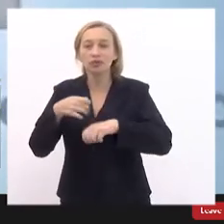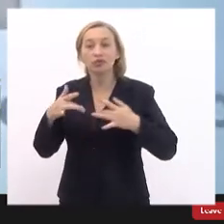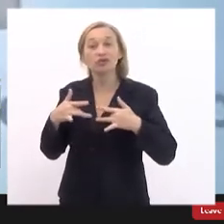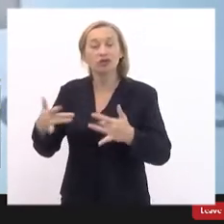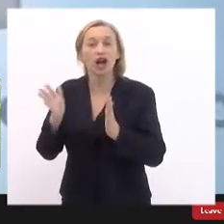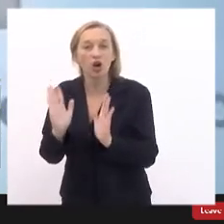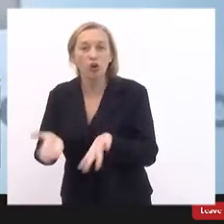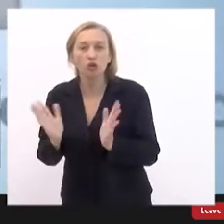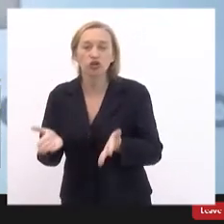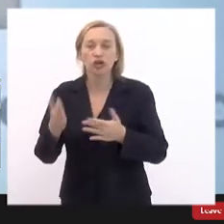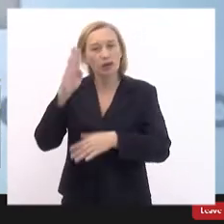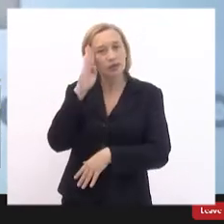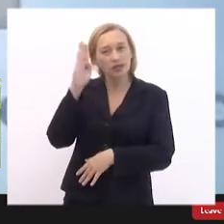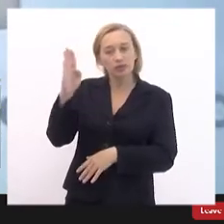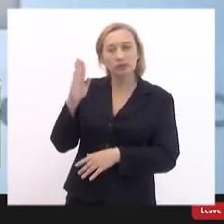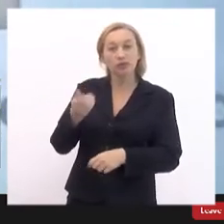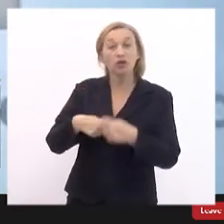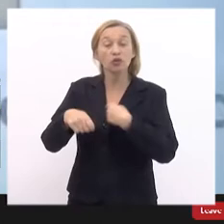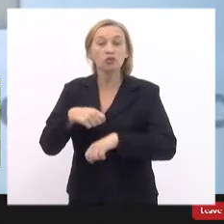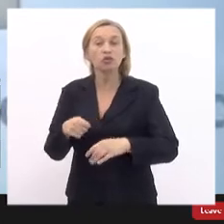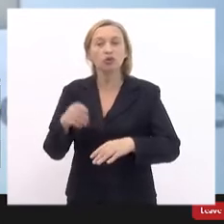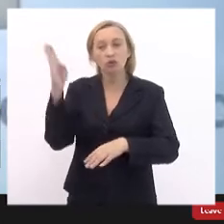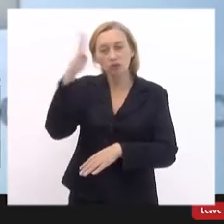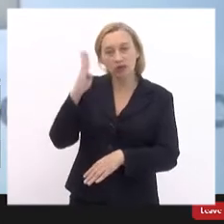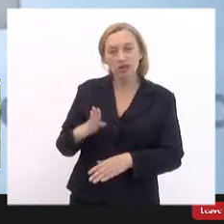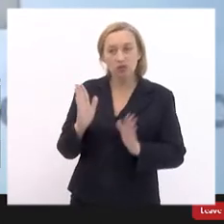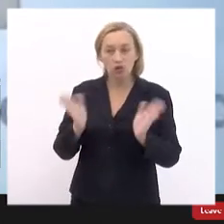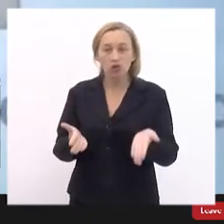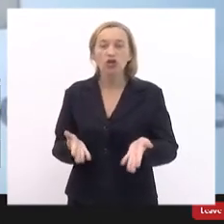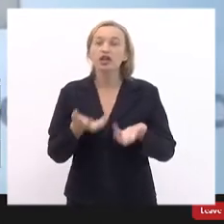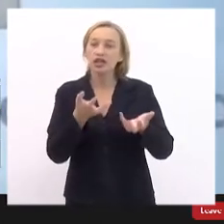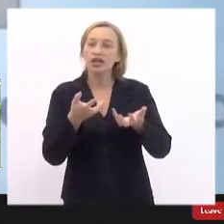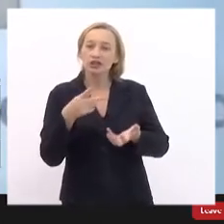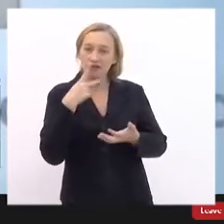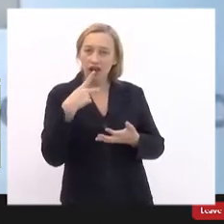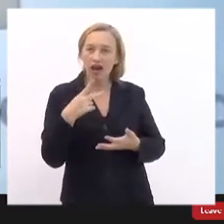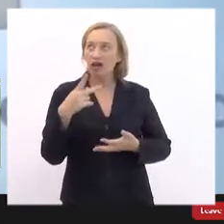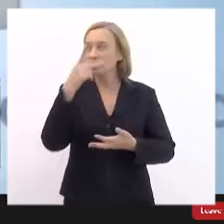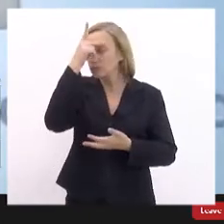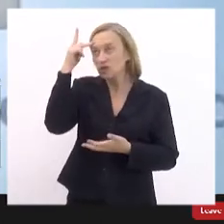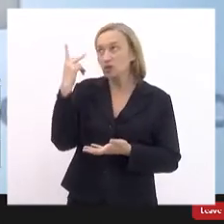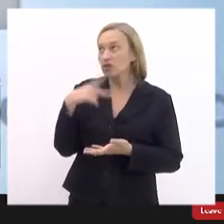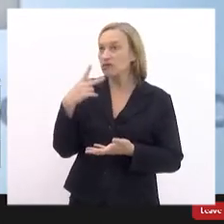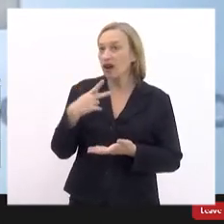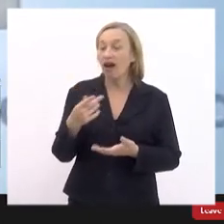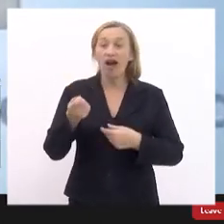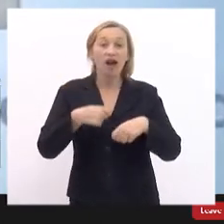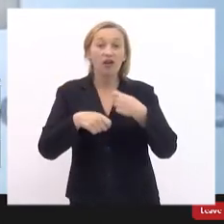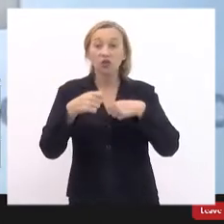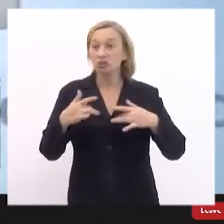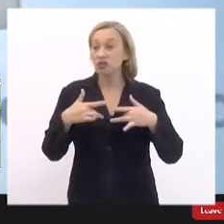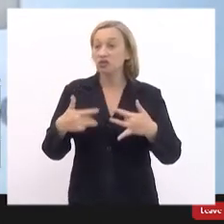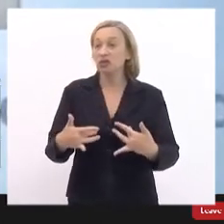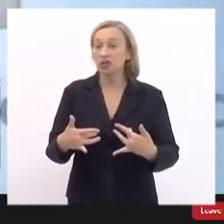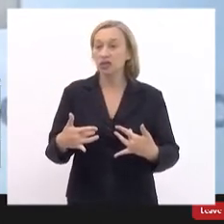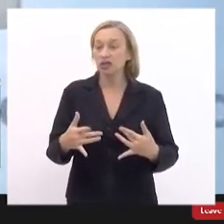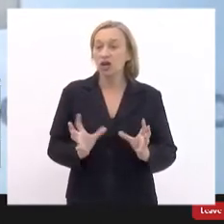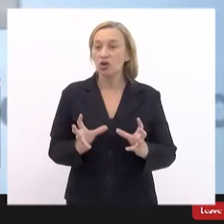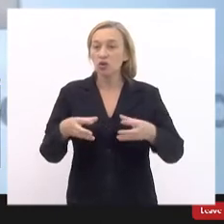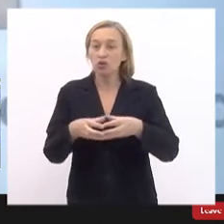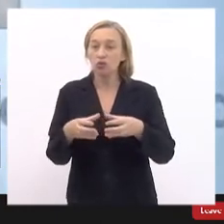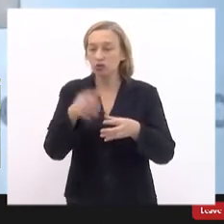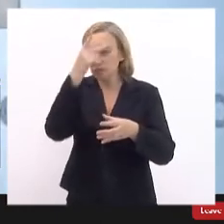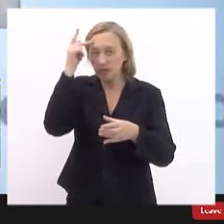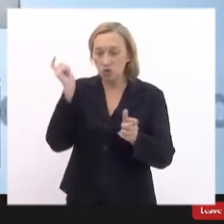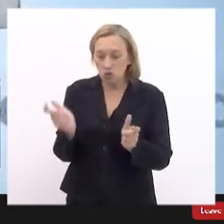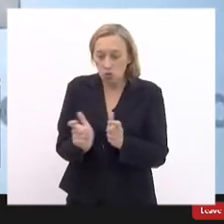é fundamental para a economia do Brasil hoje. Queria só citar que quando as pessoas falam a economia solidária é um bando de gente